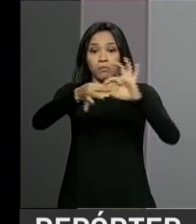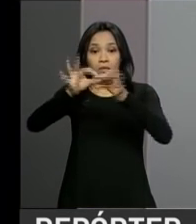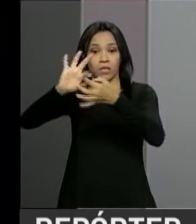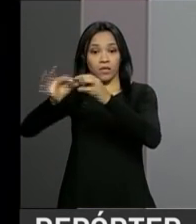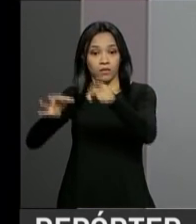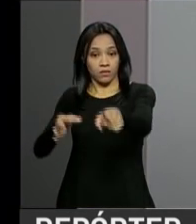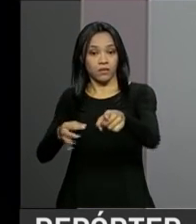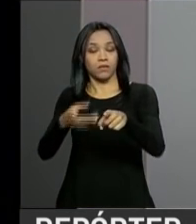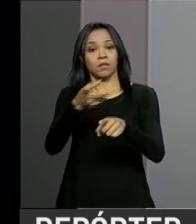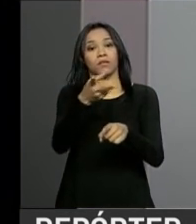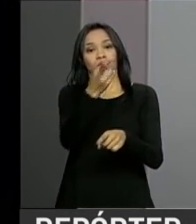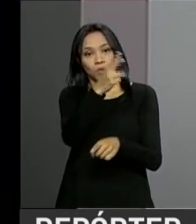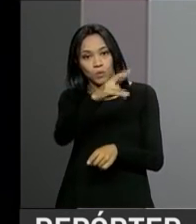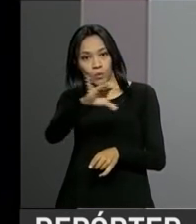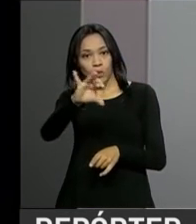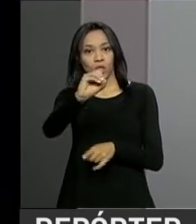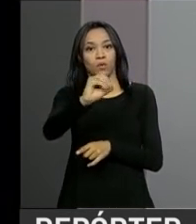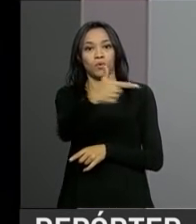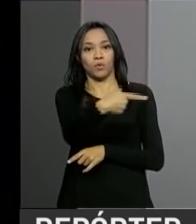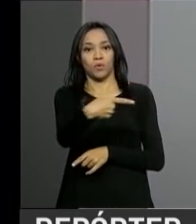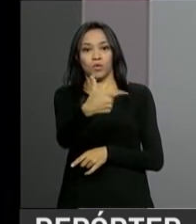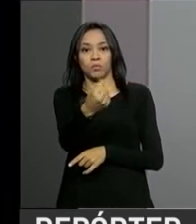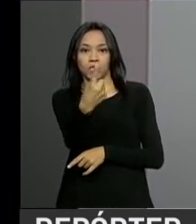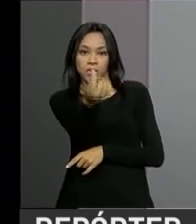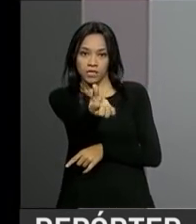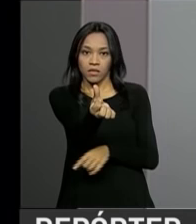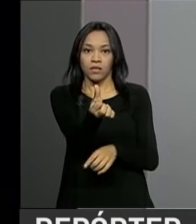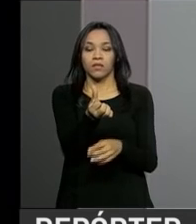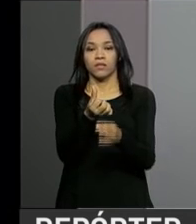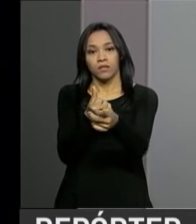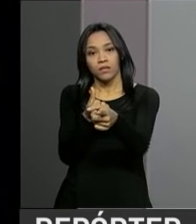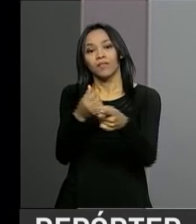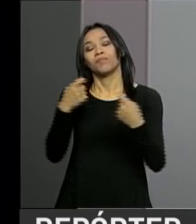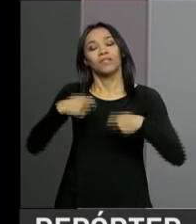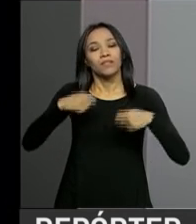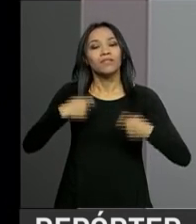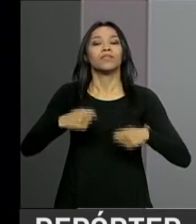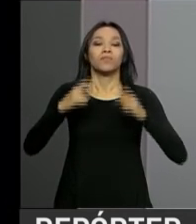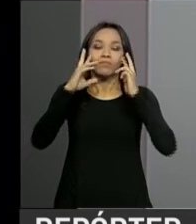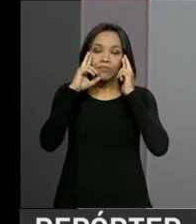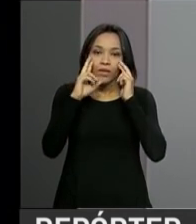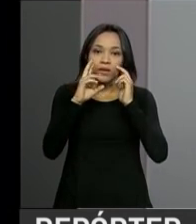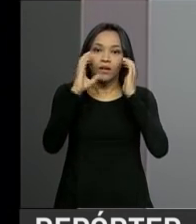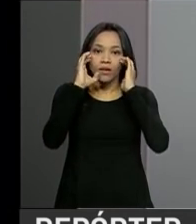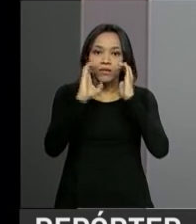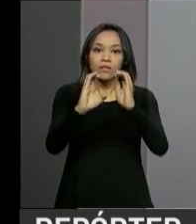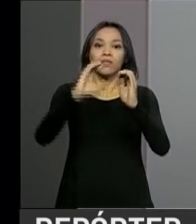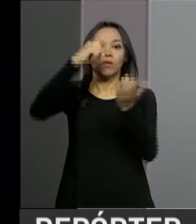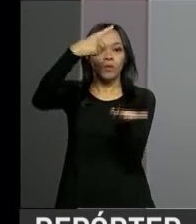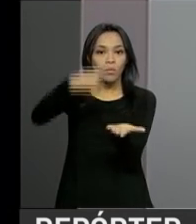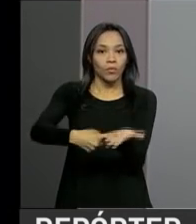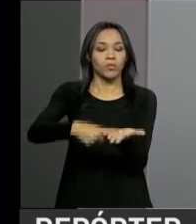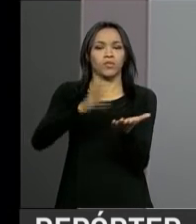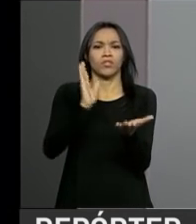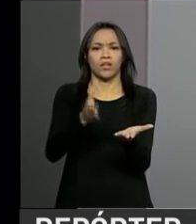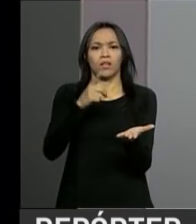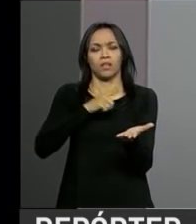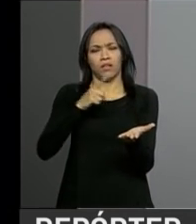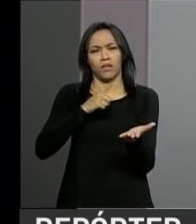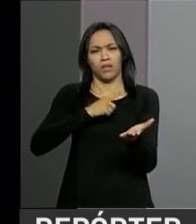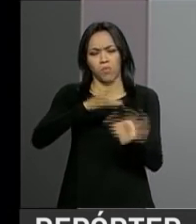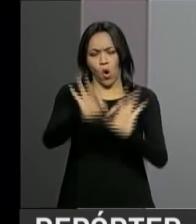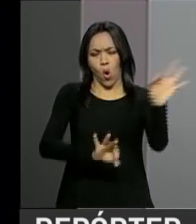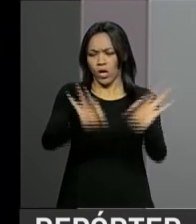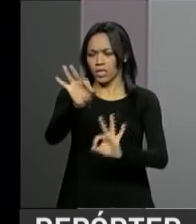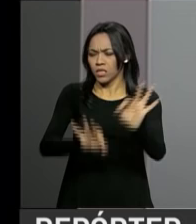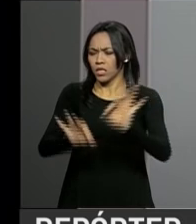tá aí chegando à Olimpíadas né E nós temos que cumprir o compromisso existe uma infraestrutura já preparada para